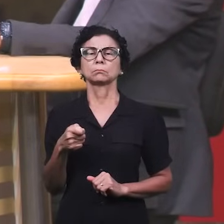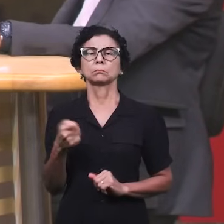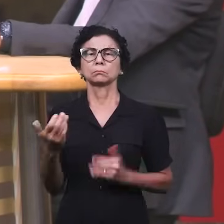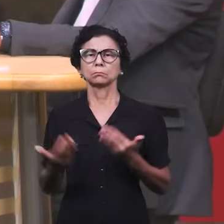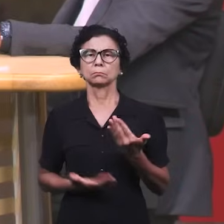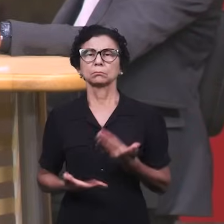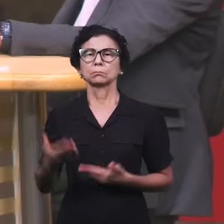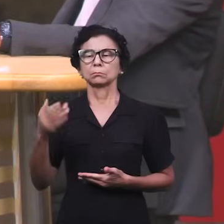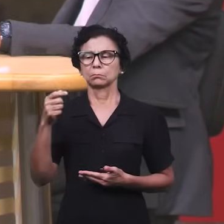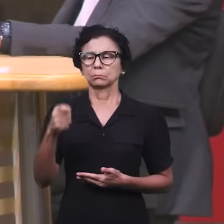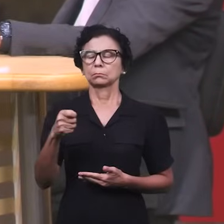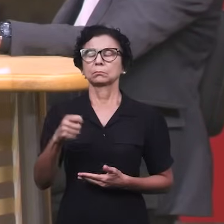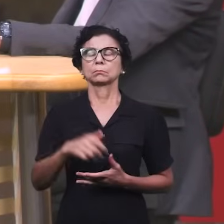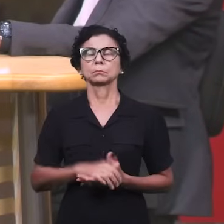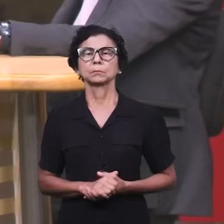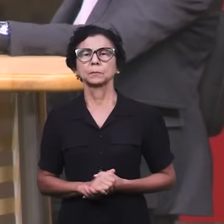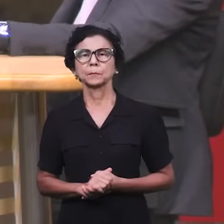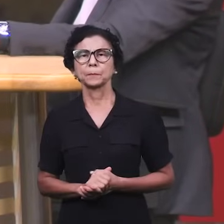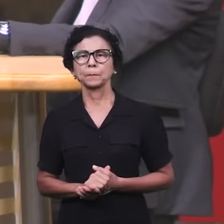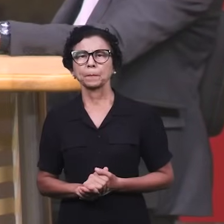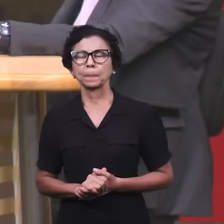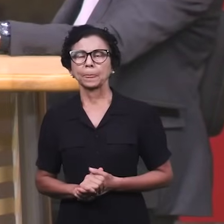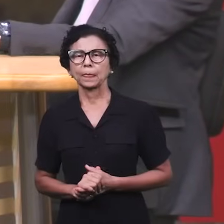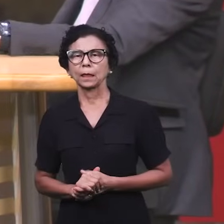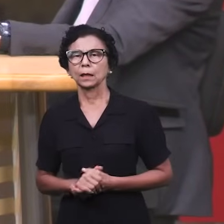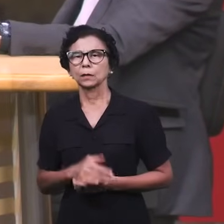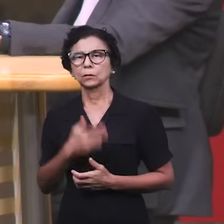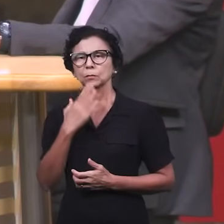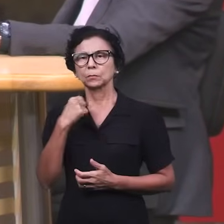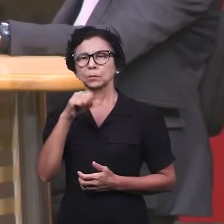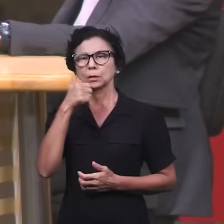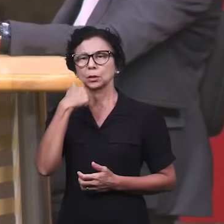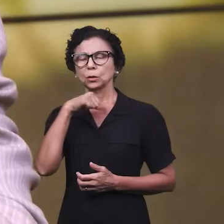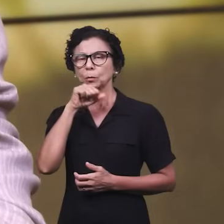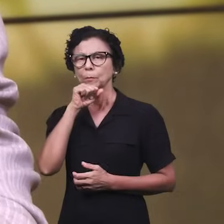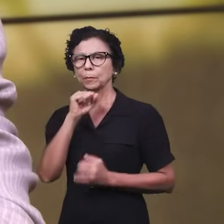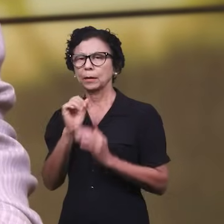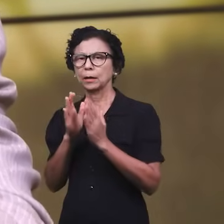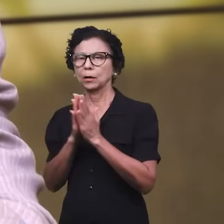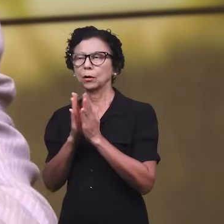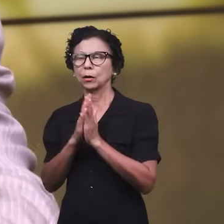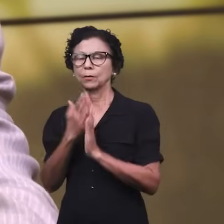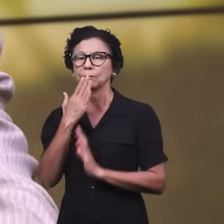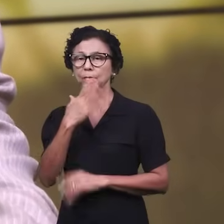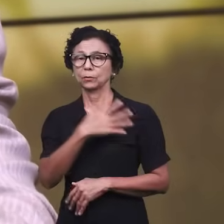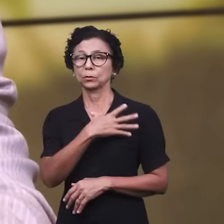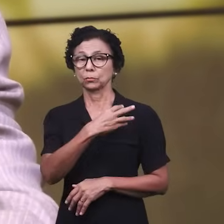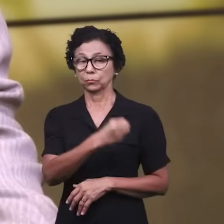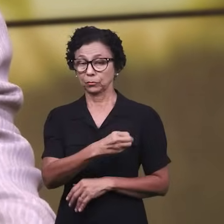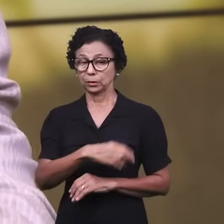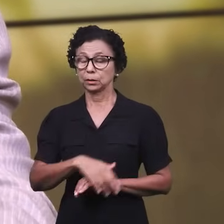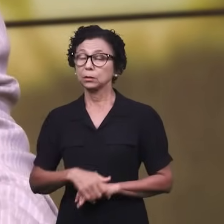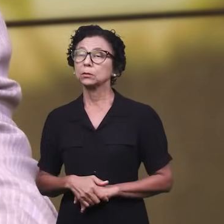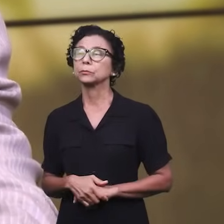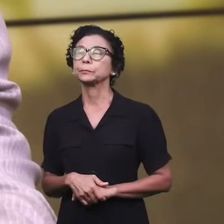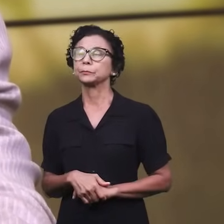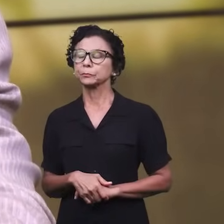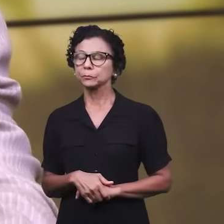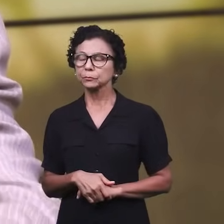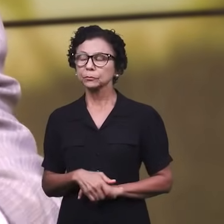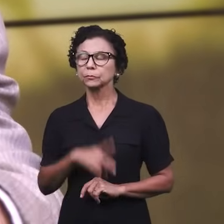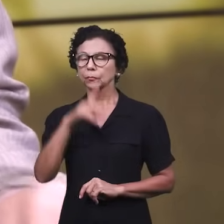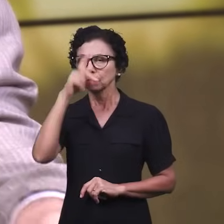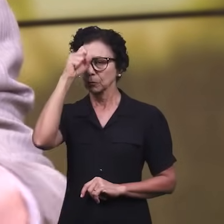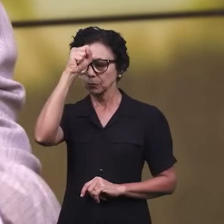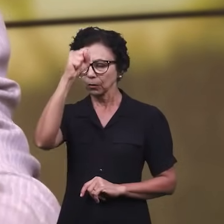filho ela tem um peso maior quase que a oração do pastor pelo pel pela pela aquela Aquele filho